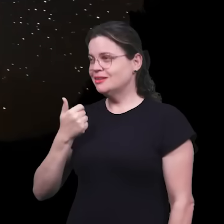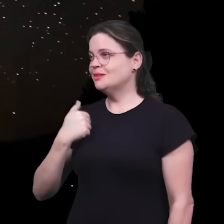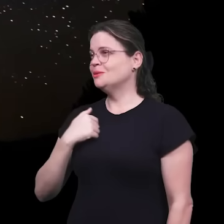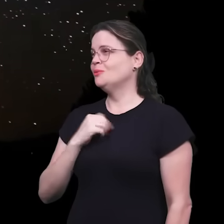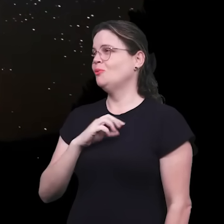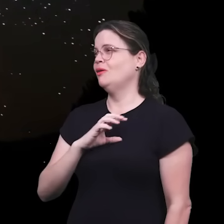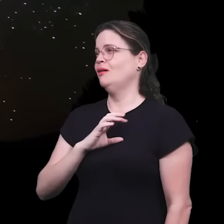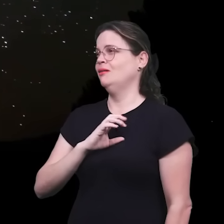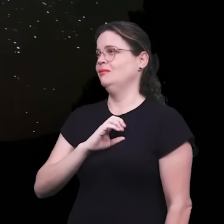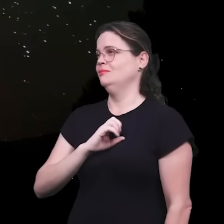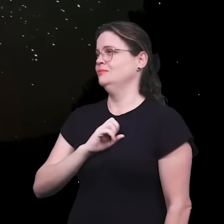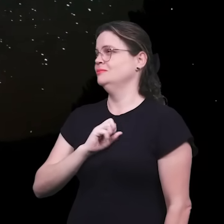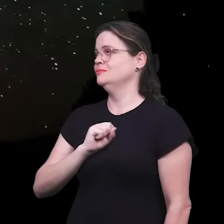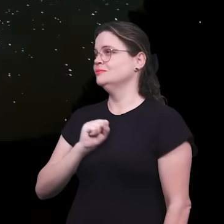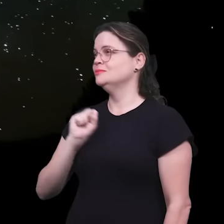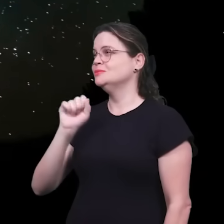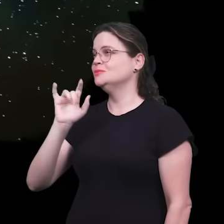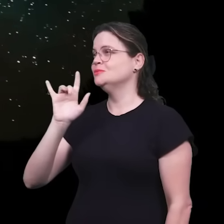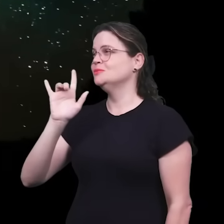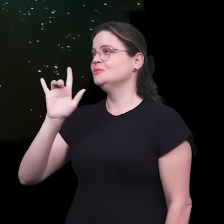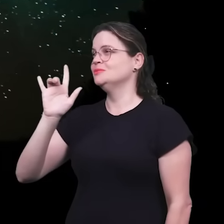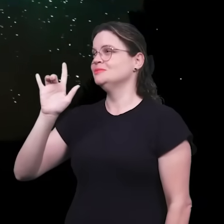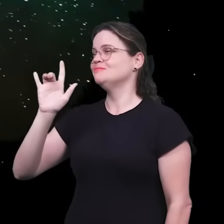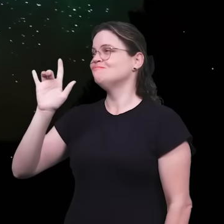te amo, ó Senhor,